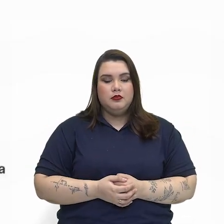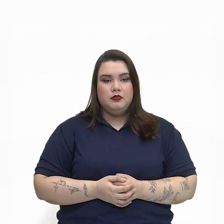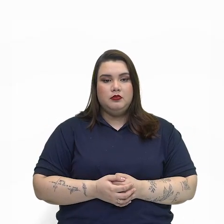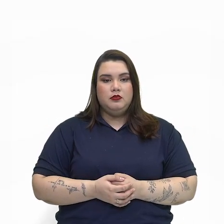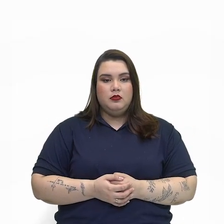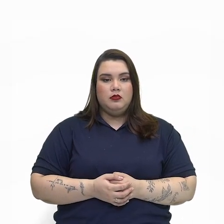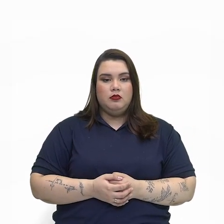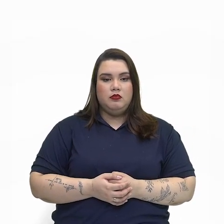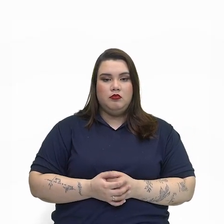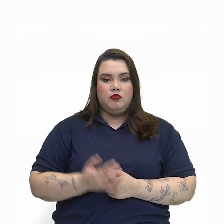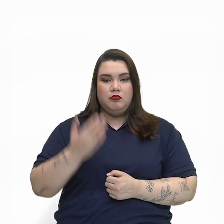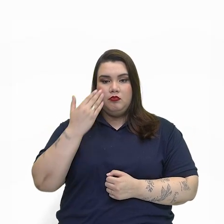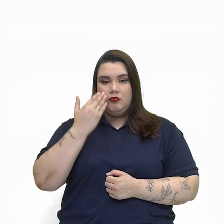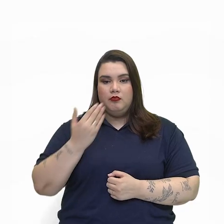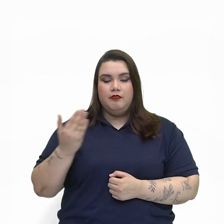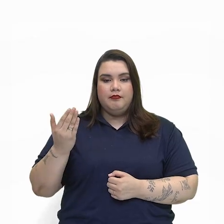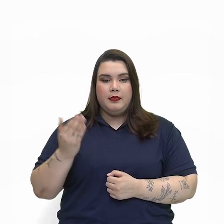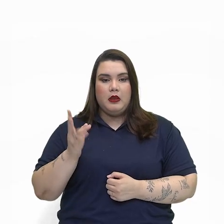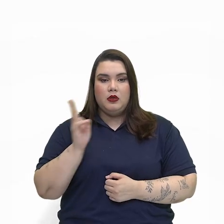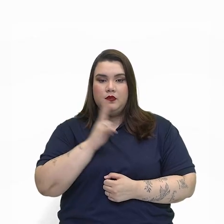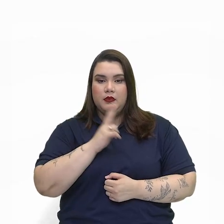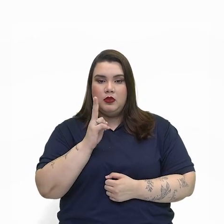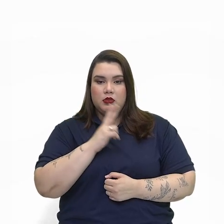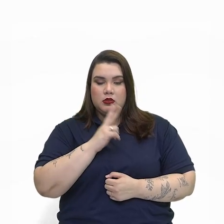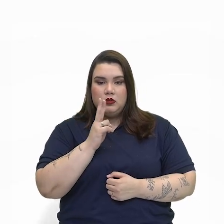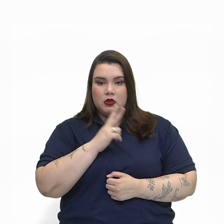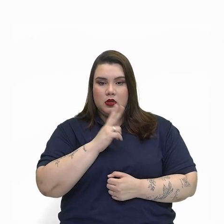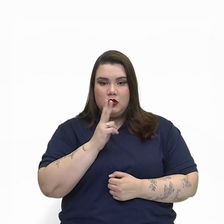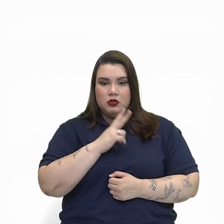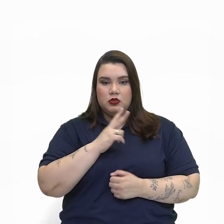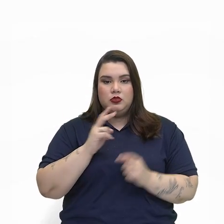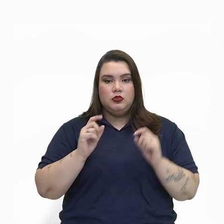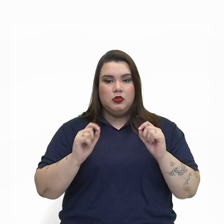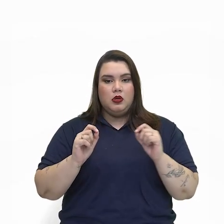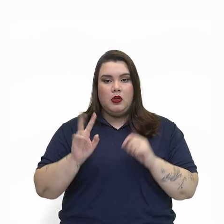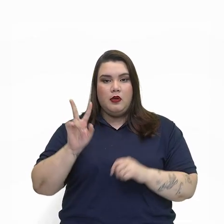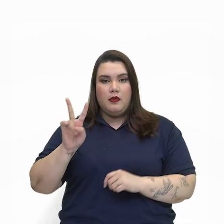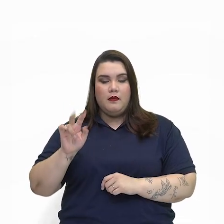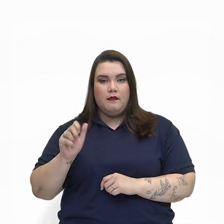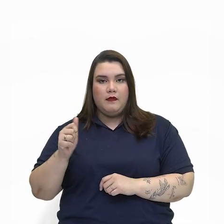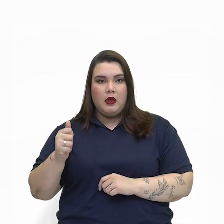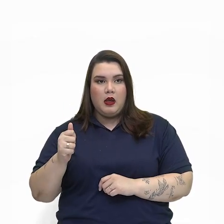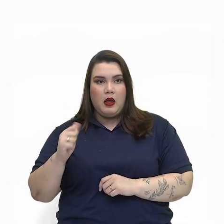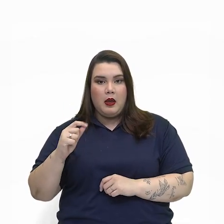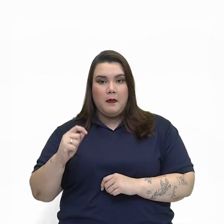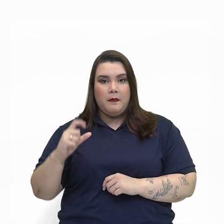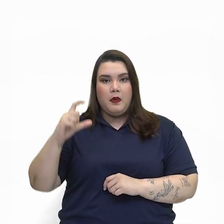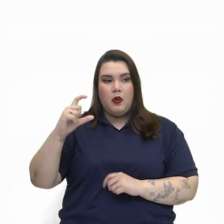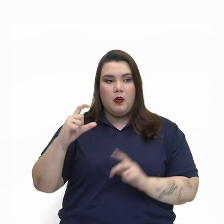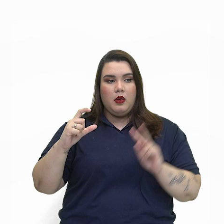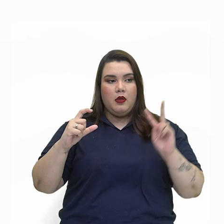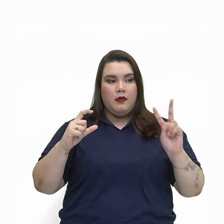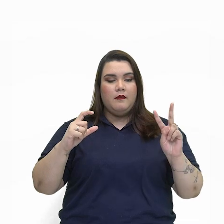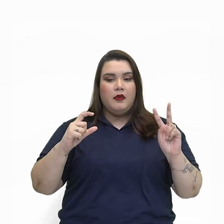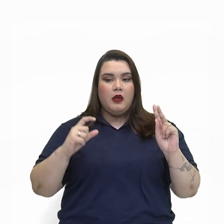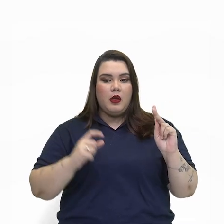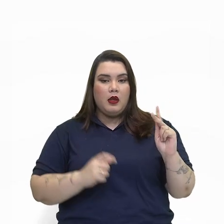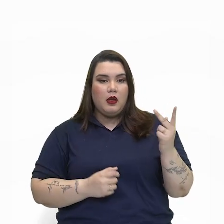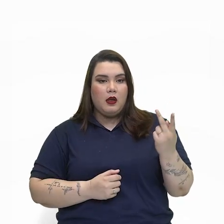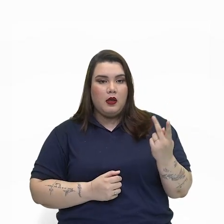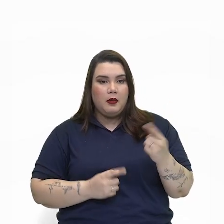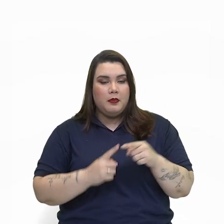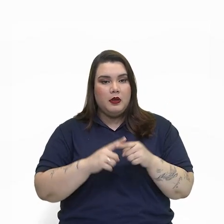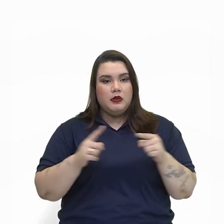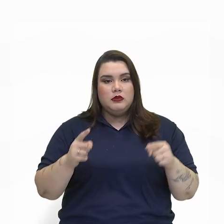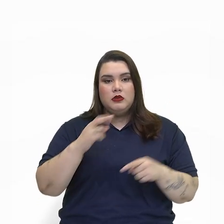ele diz aí que as velocidades tais que VA maior que VH. A resposta,